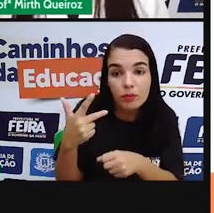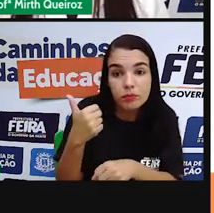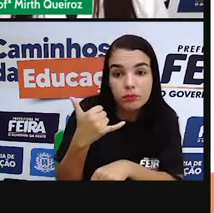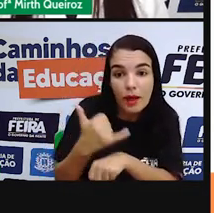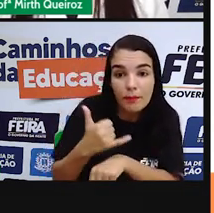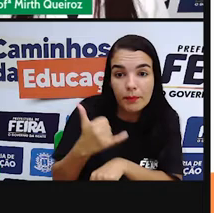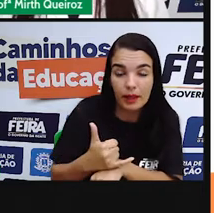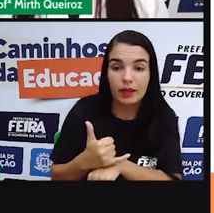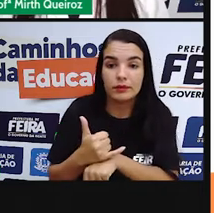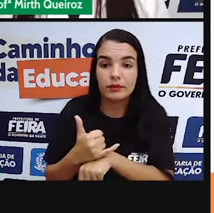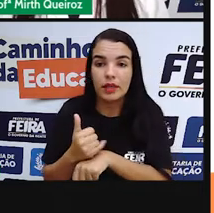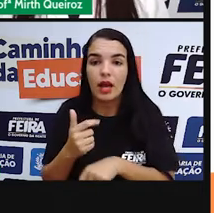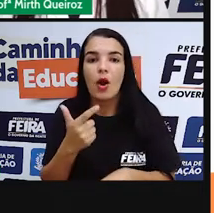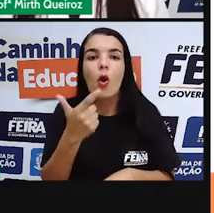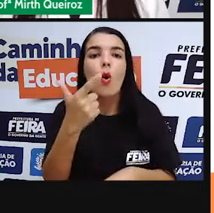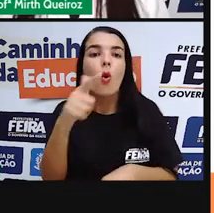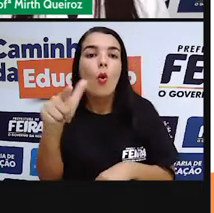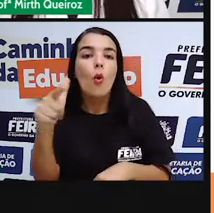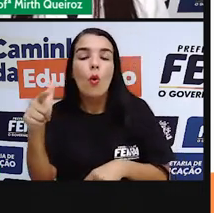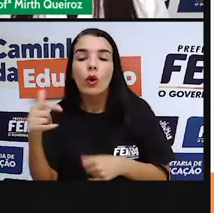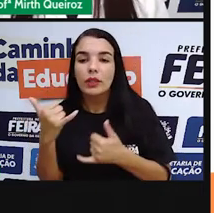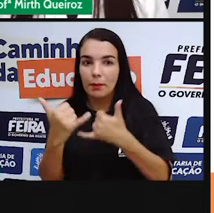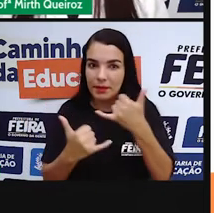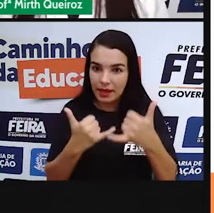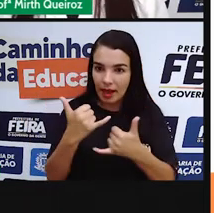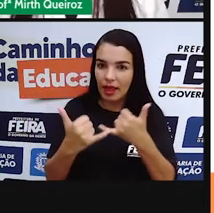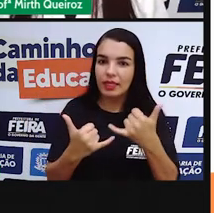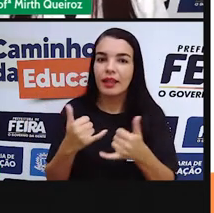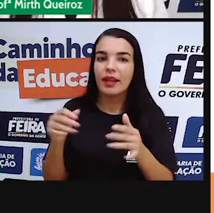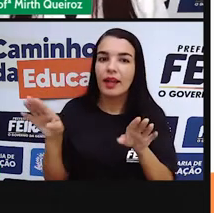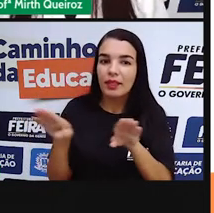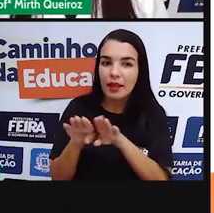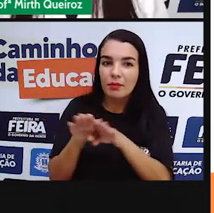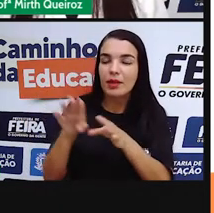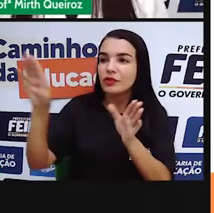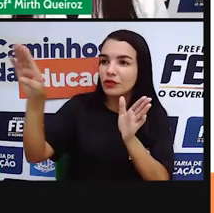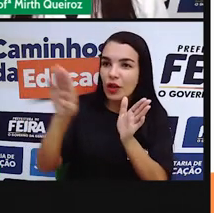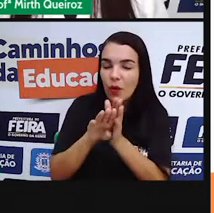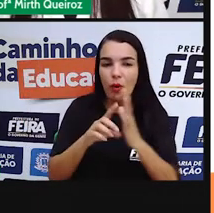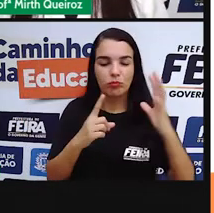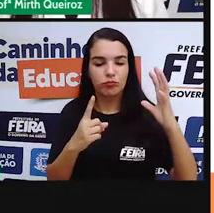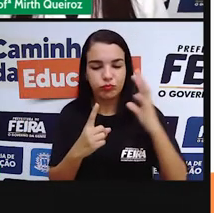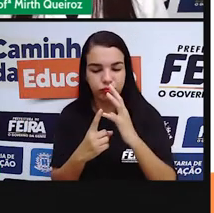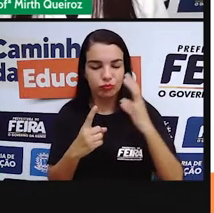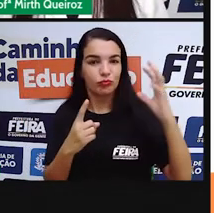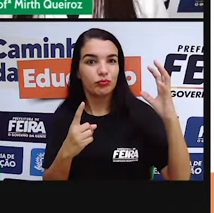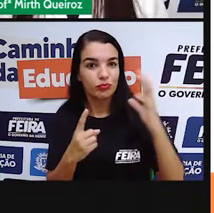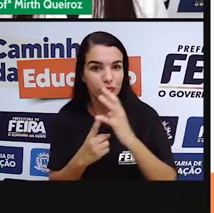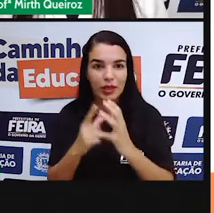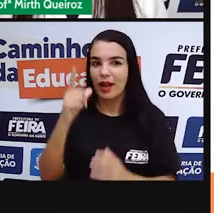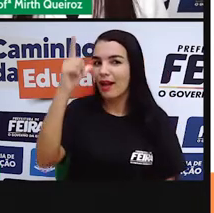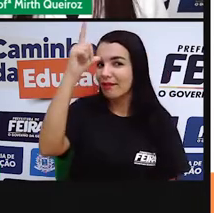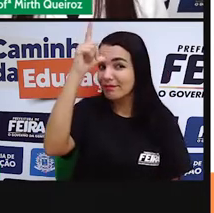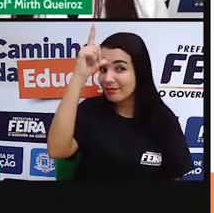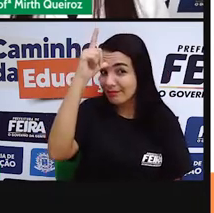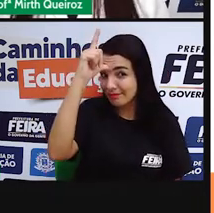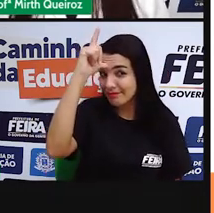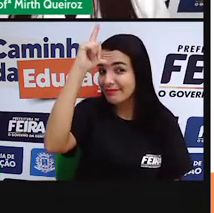brincadeira que também veio aí a partir das influências aí do exterior através dos imigrantes é uma